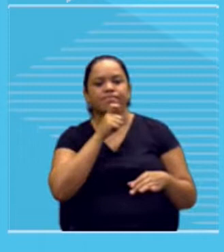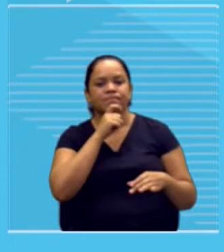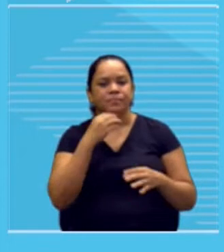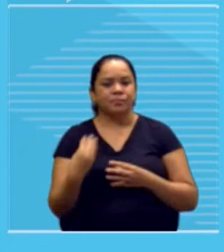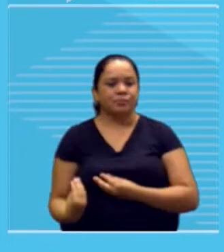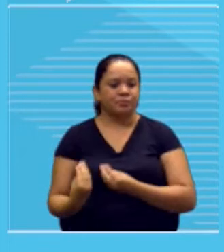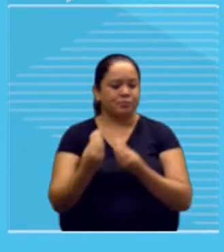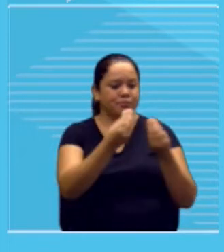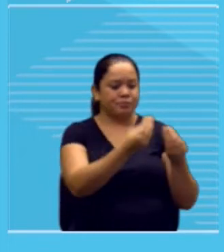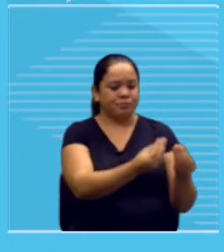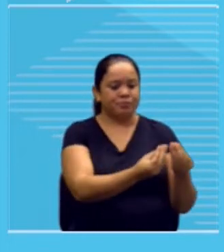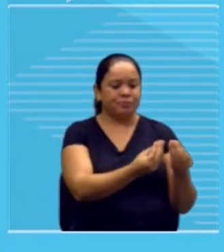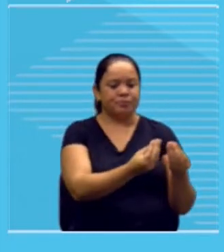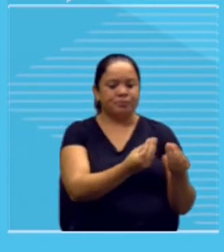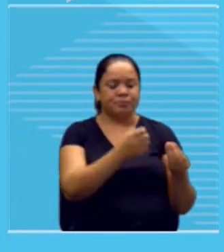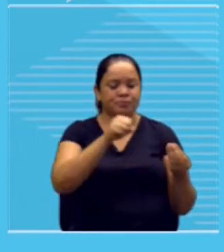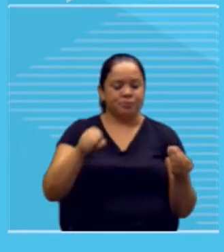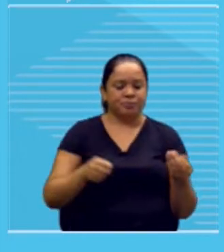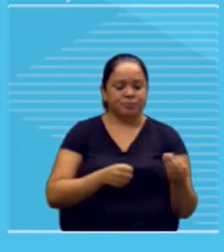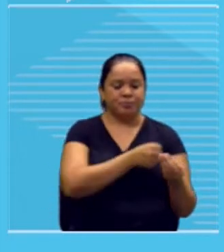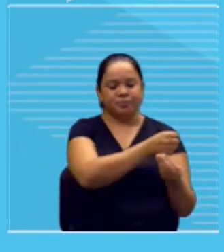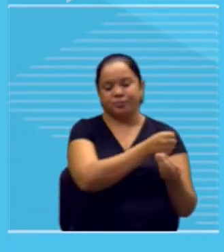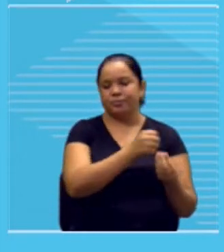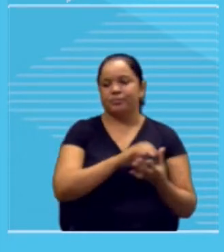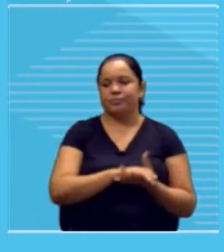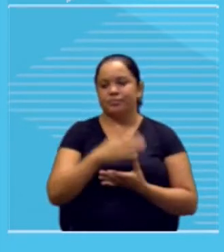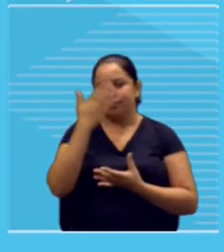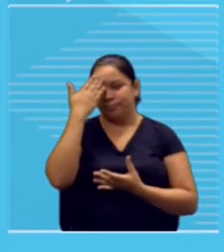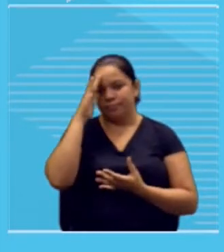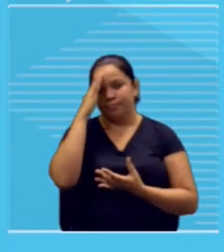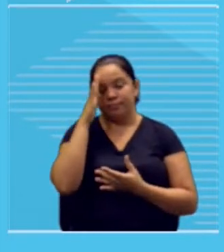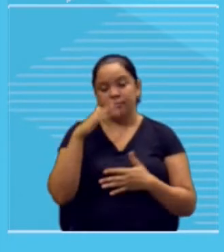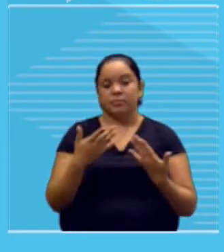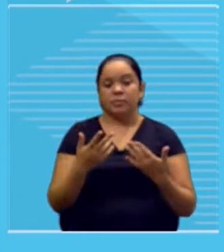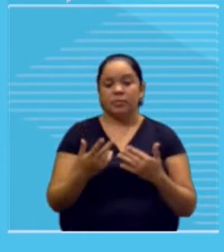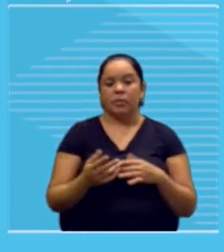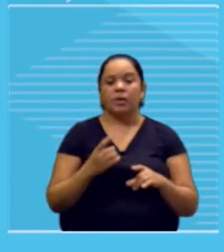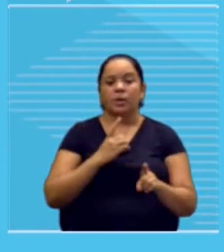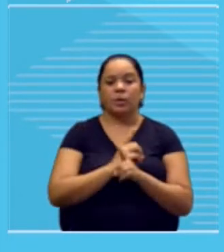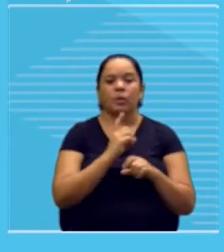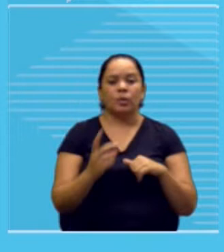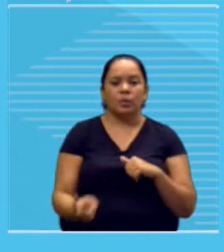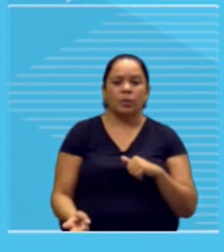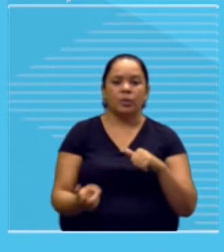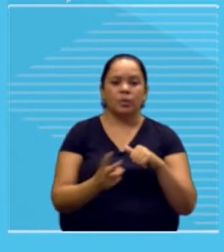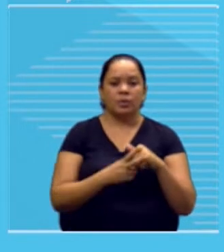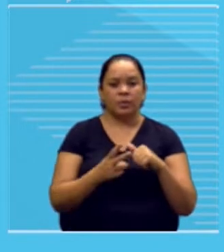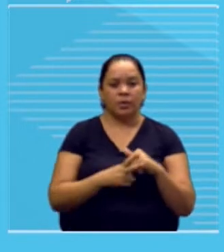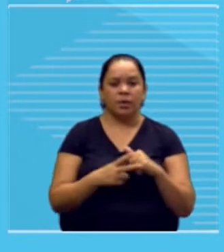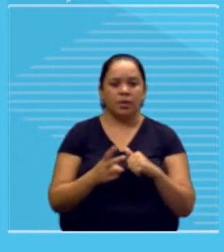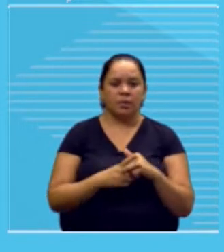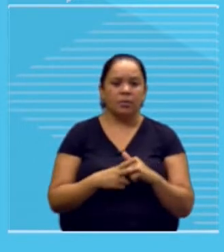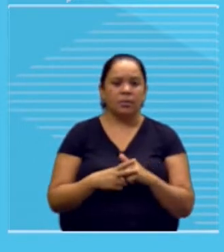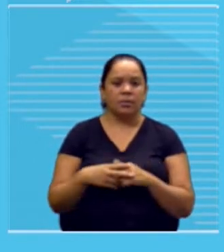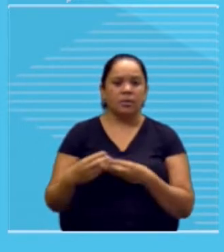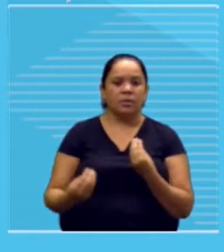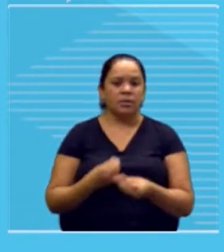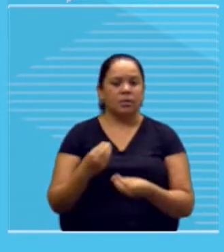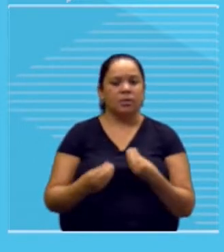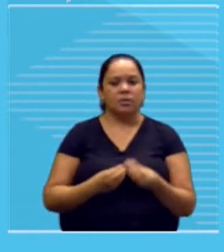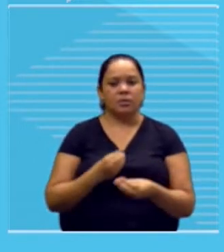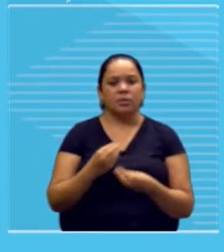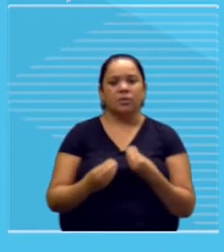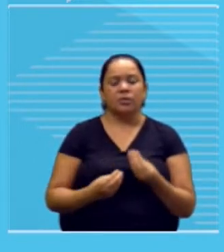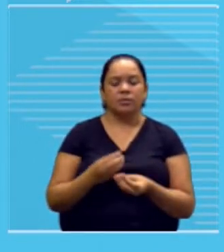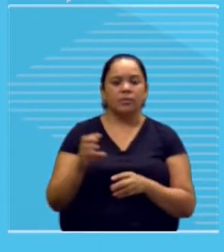geladinha né gente você então Encontrei os verbos aí ó verbos de comando verbos no modo